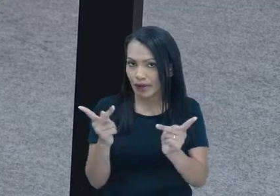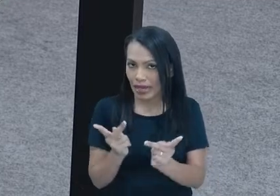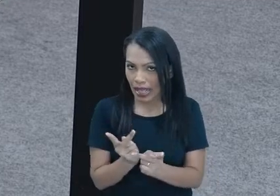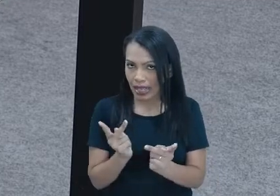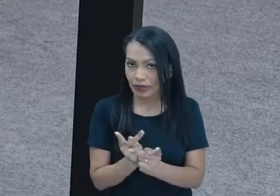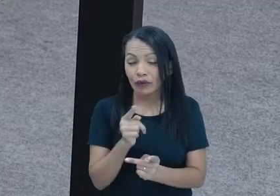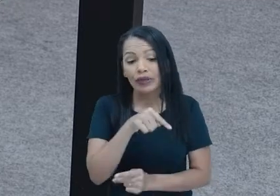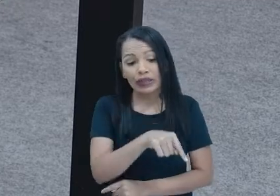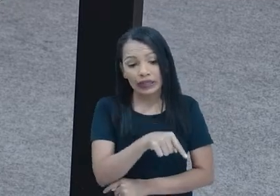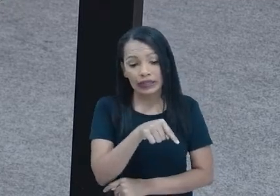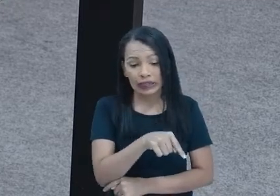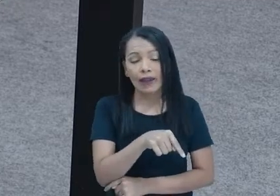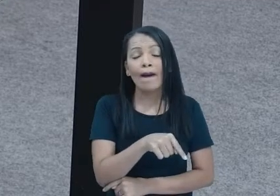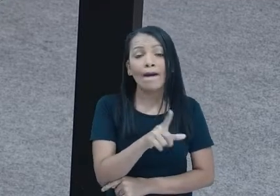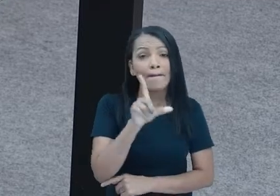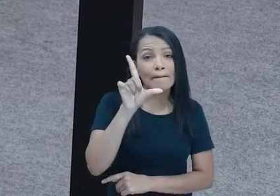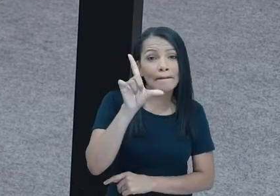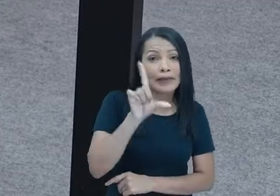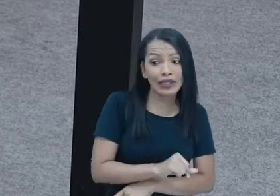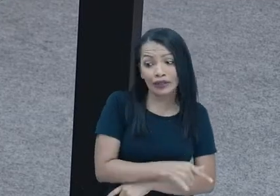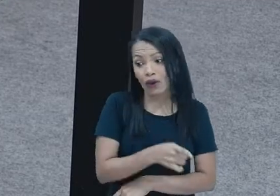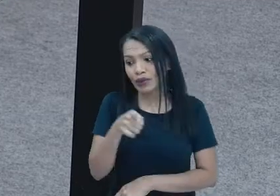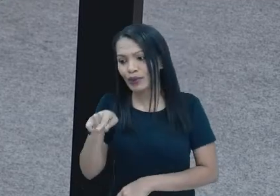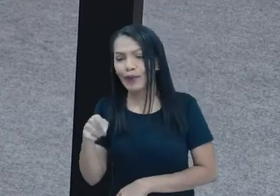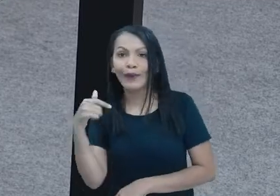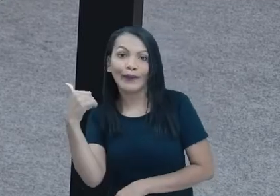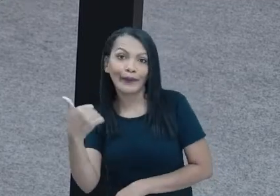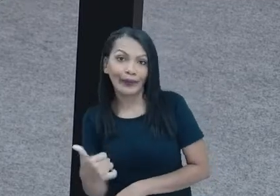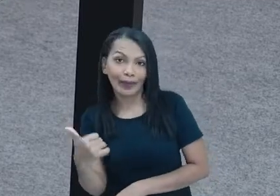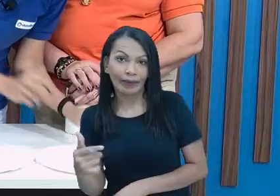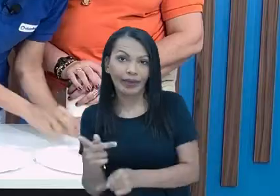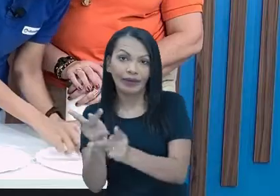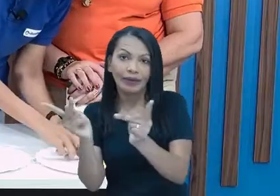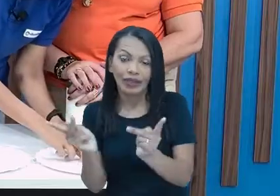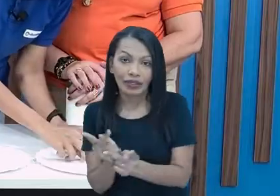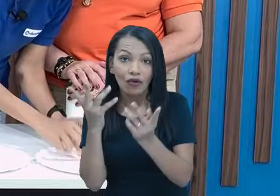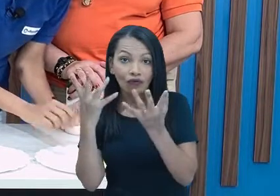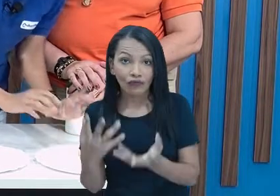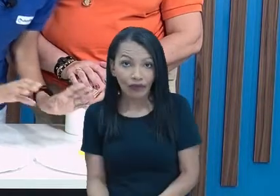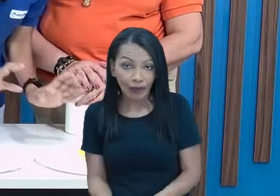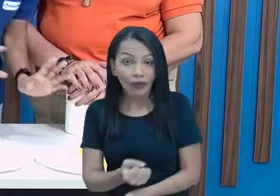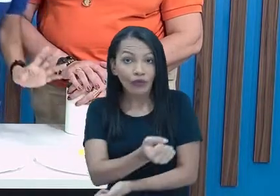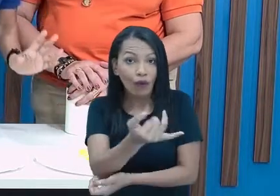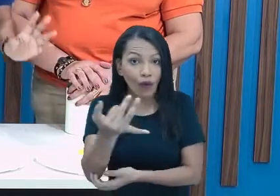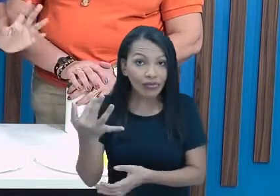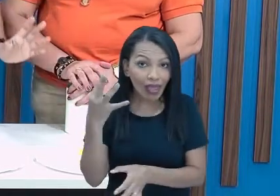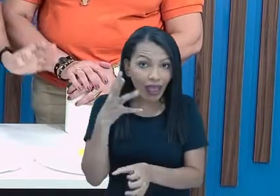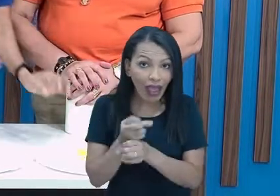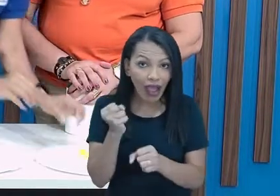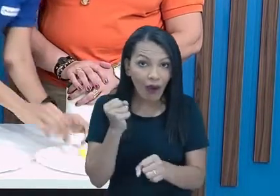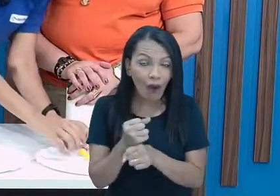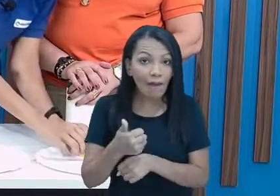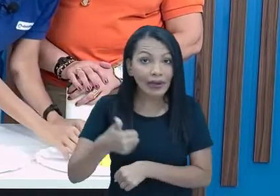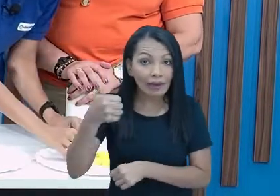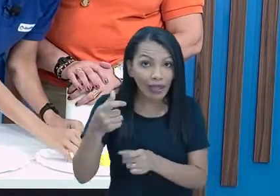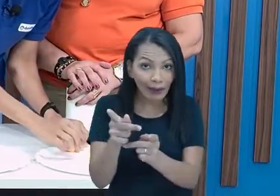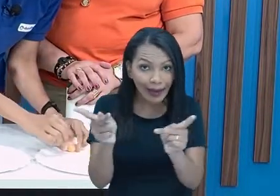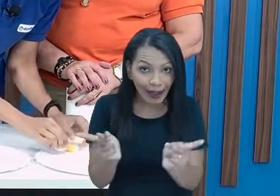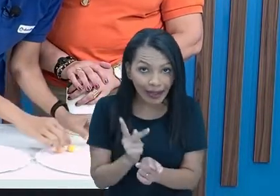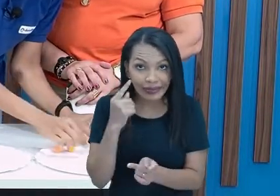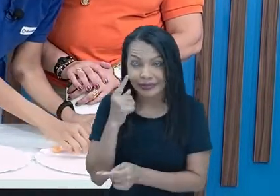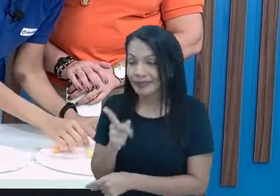esse daqui é menor que esse primeiro, não é Que esse isso? primeiro. Vamos ter a certeza, vamos contar. Mas a gente só observando, a gente já sabe, tá?